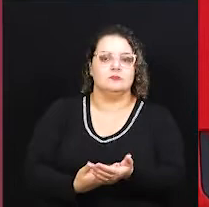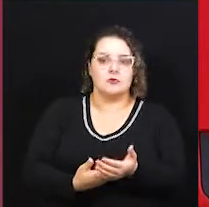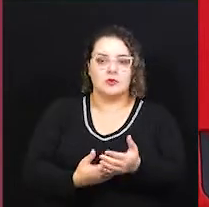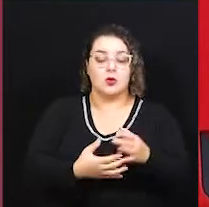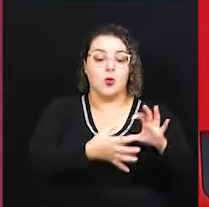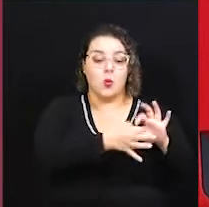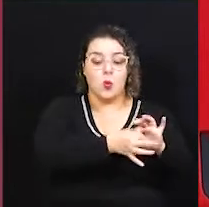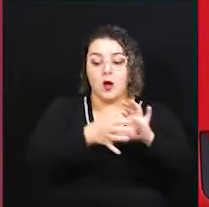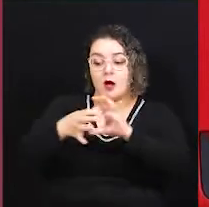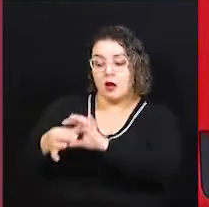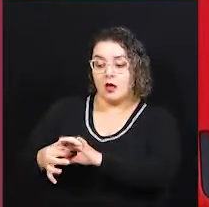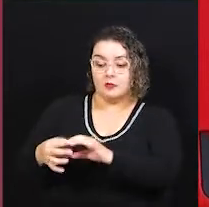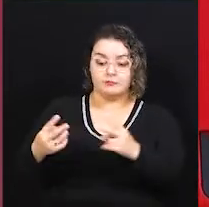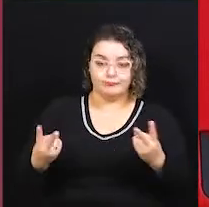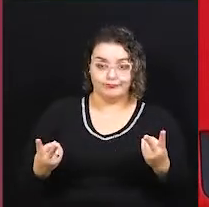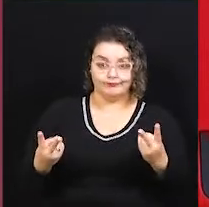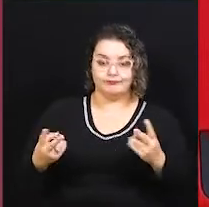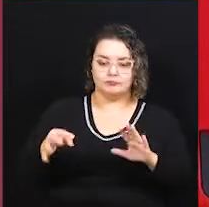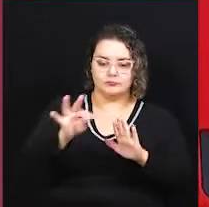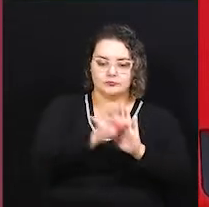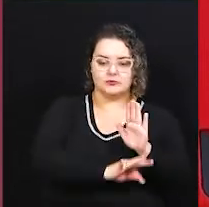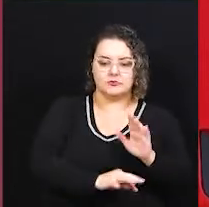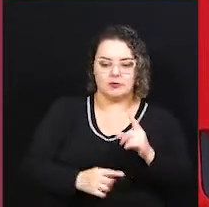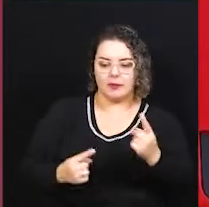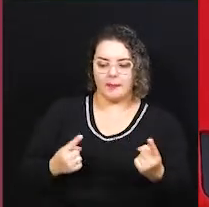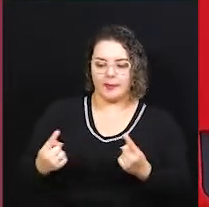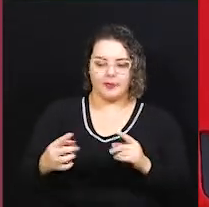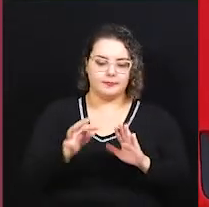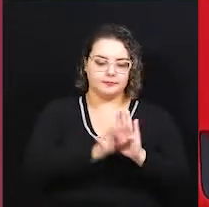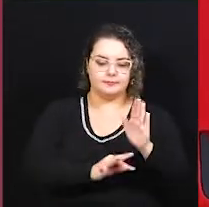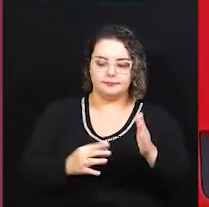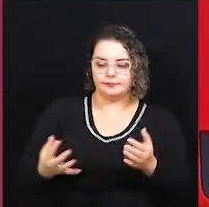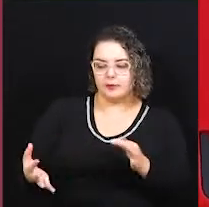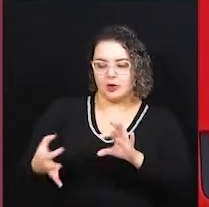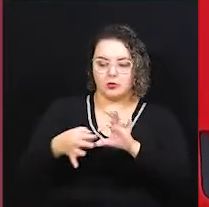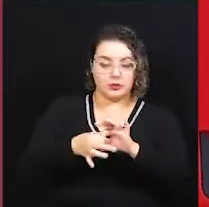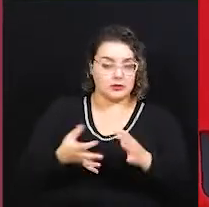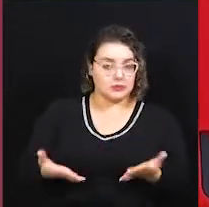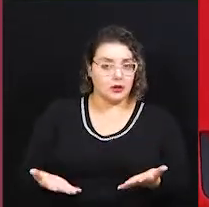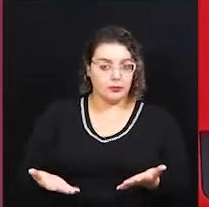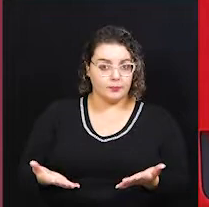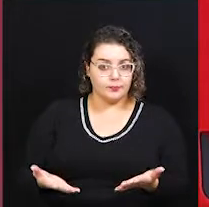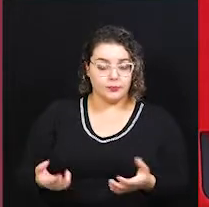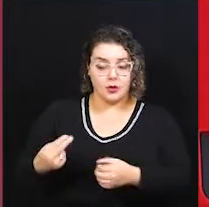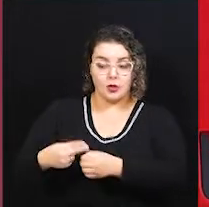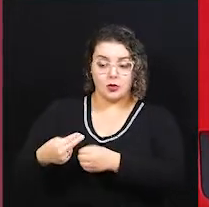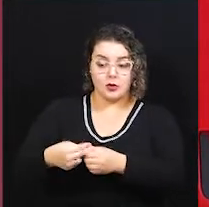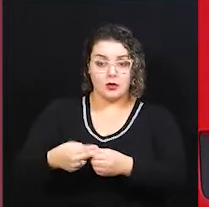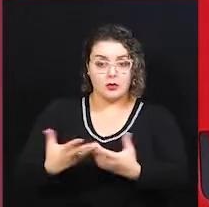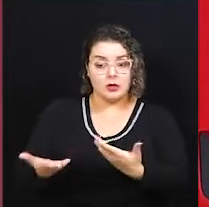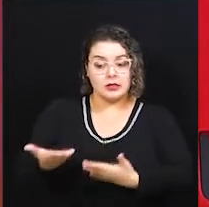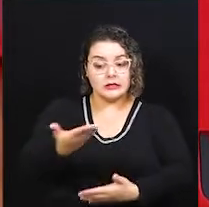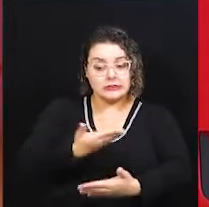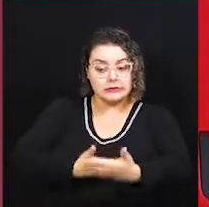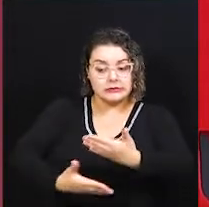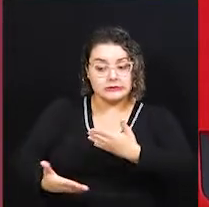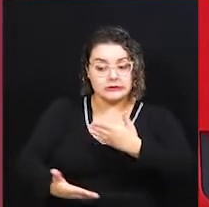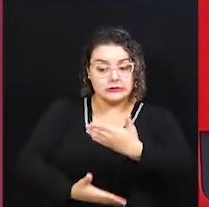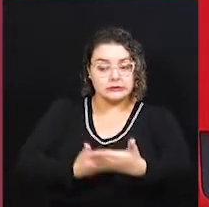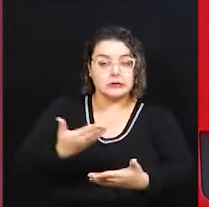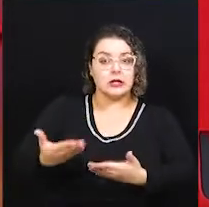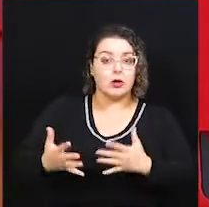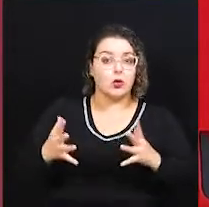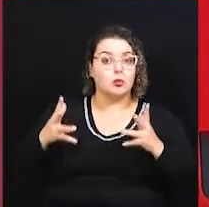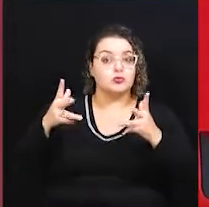conexões entre dois textos, ou seja, é uma prova muito interpretativa, porque a Unicamp exige do candidato isso, que ele interaja com o